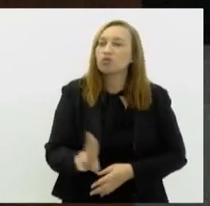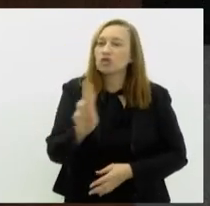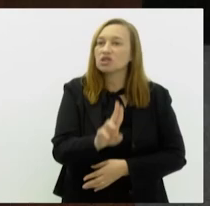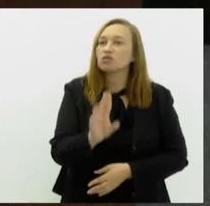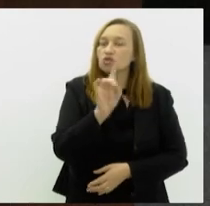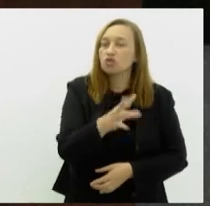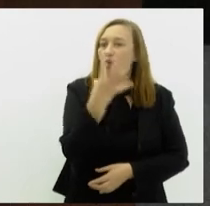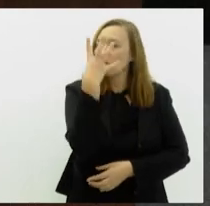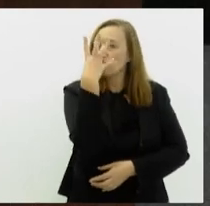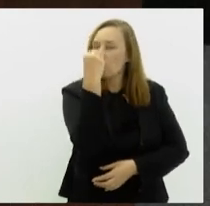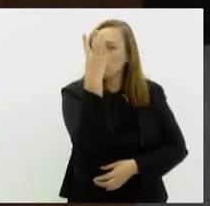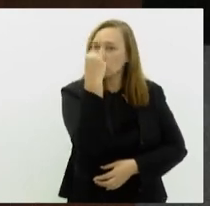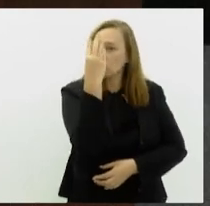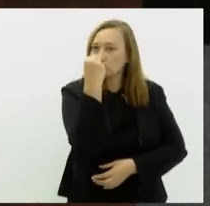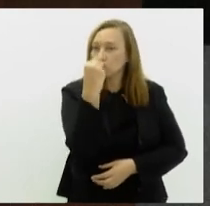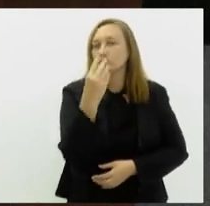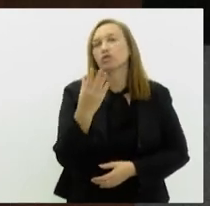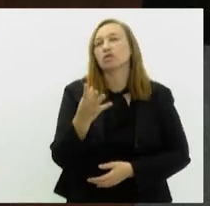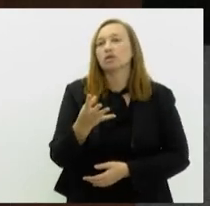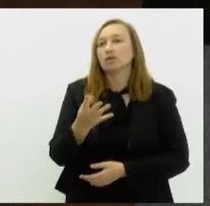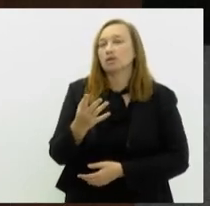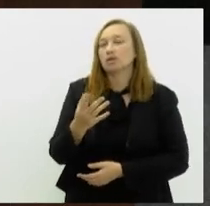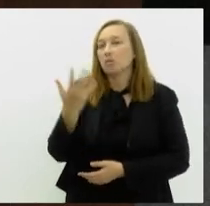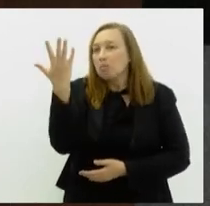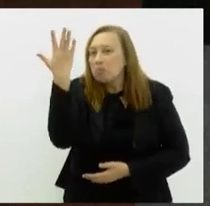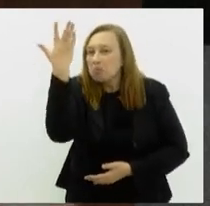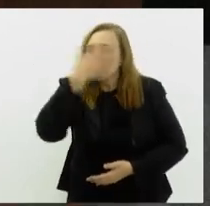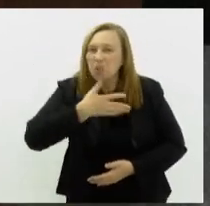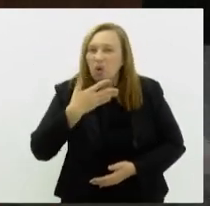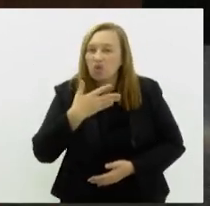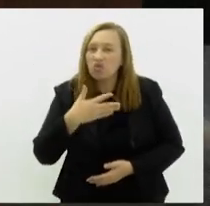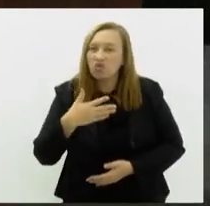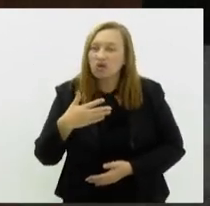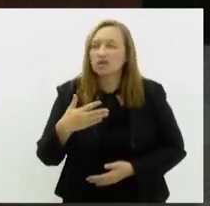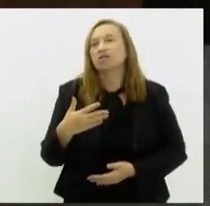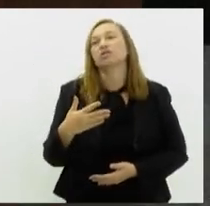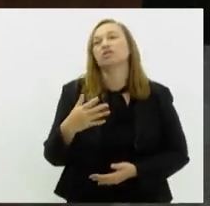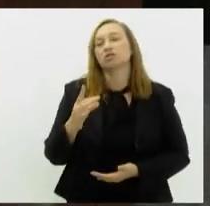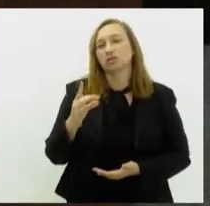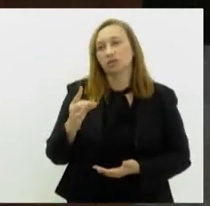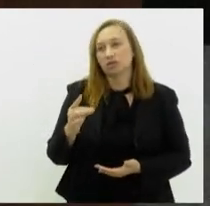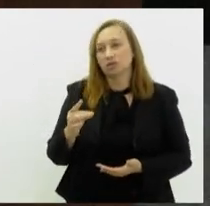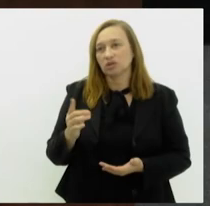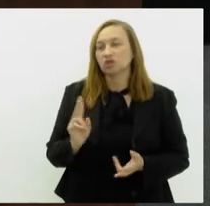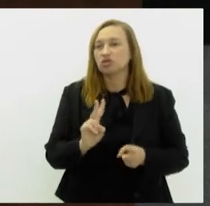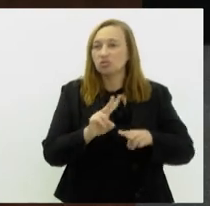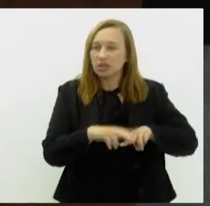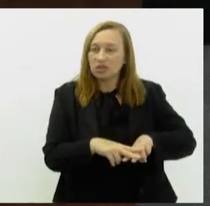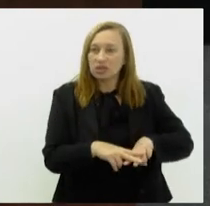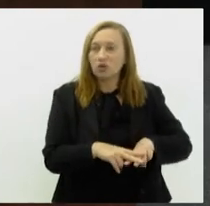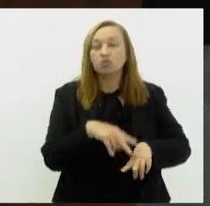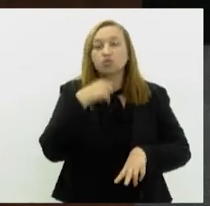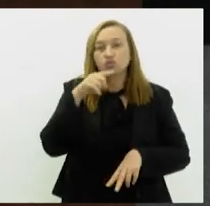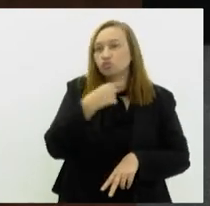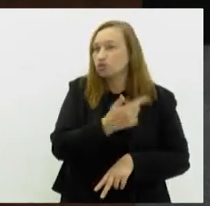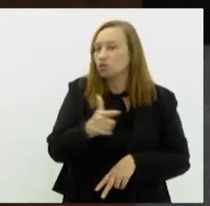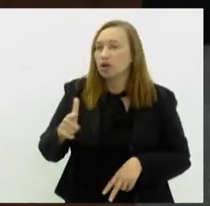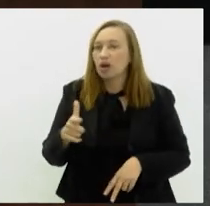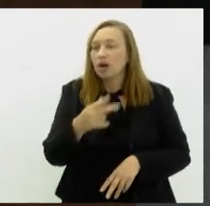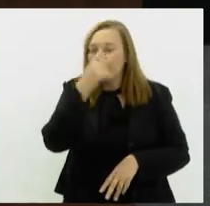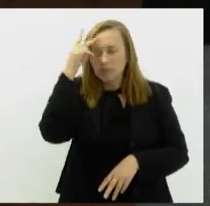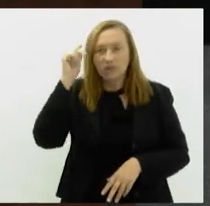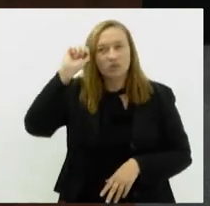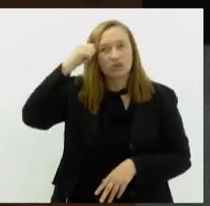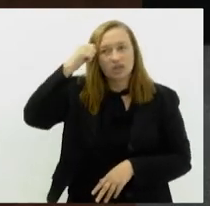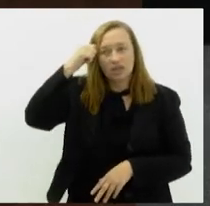de fotos, como se fossem provas cabais daquela situação. A gente não tem dúvida, são pessoas negras, pobres